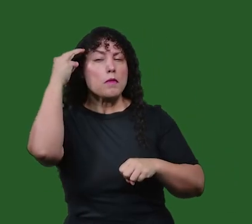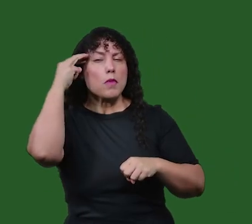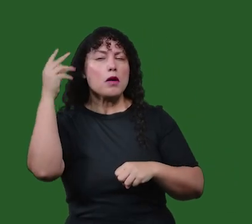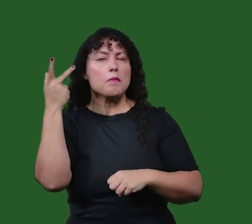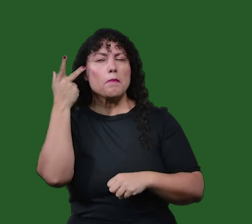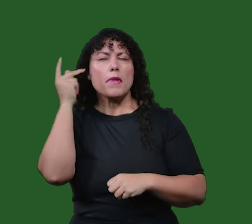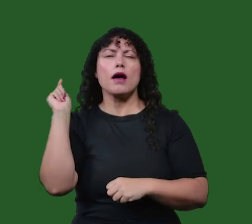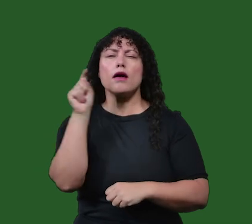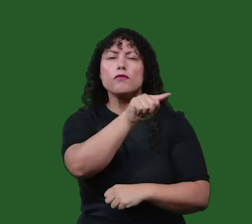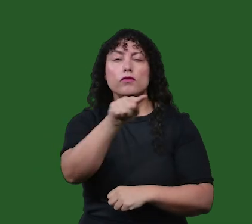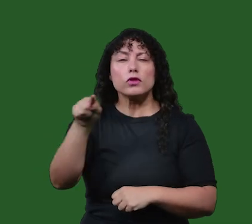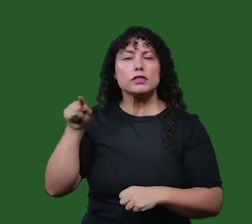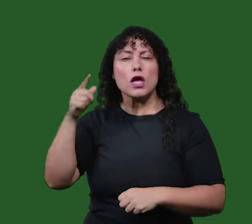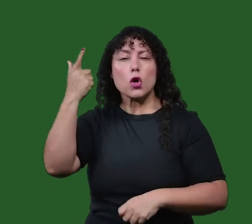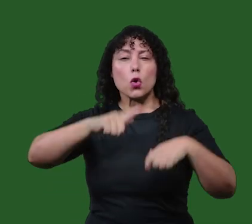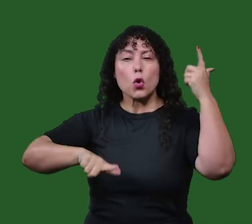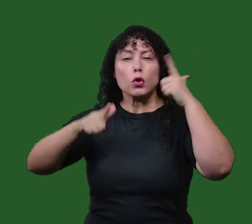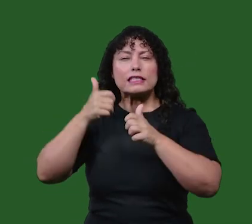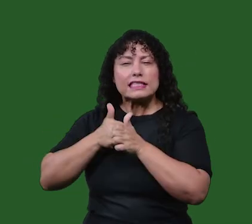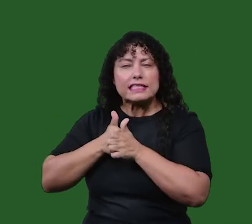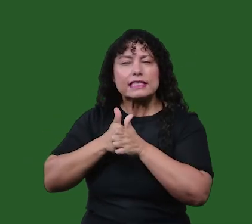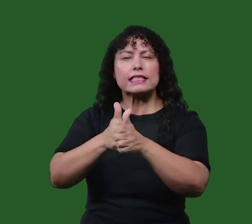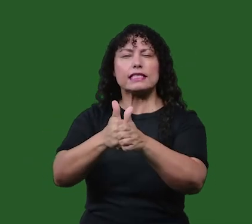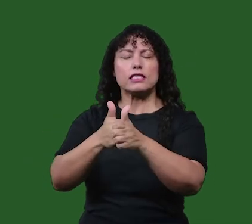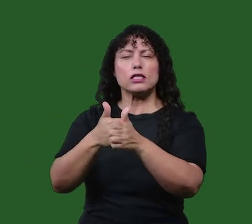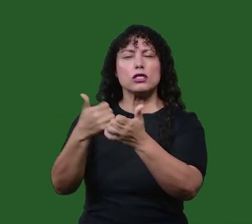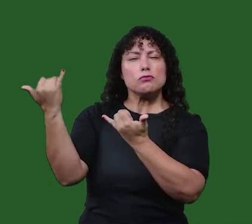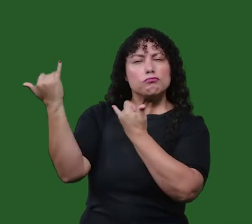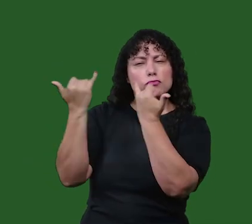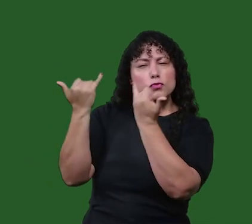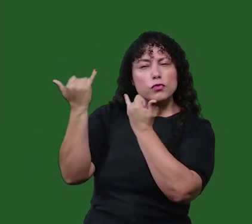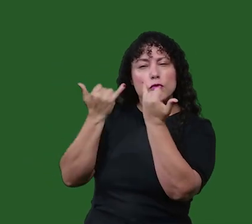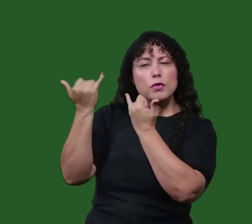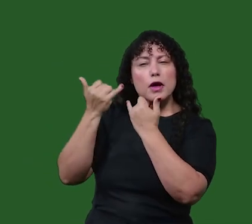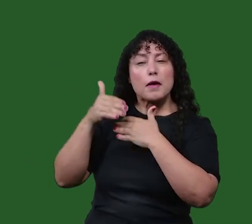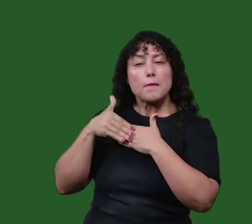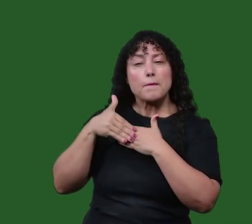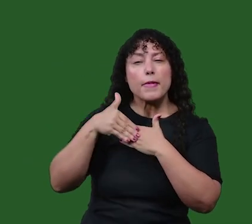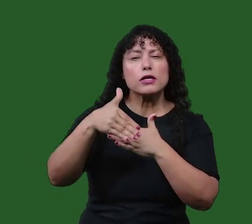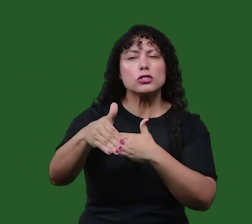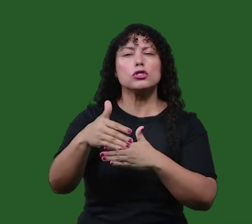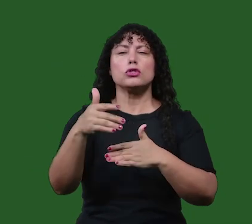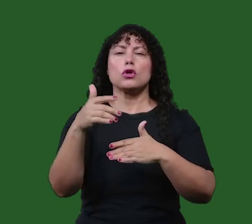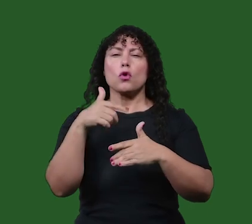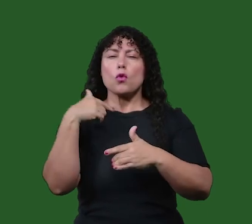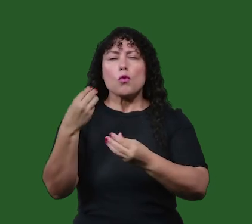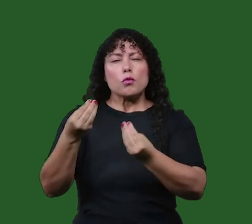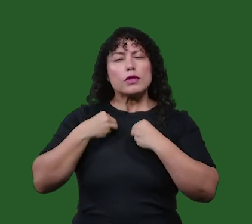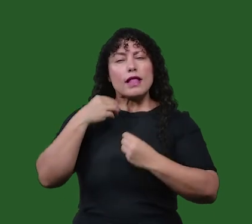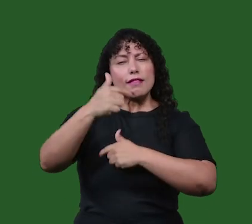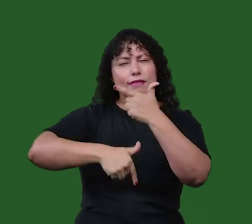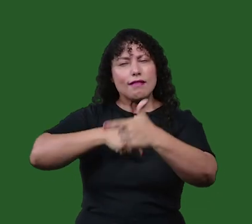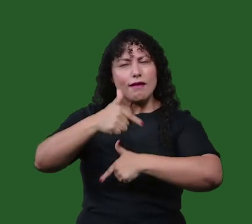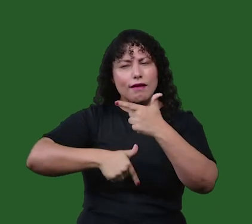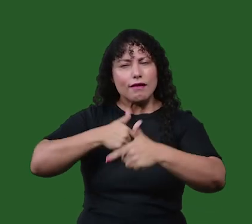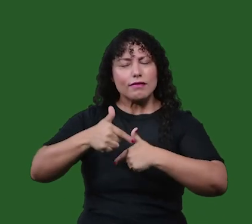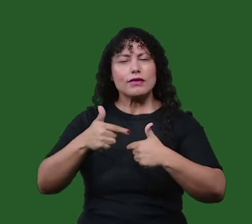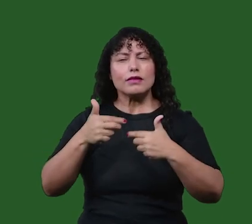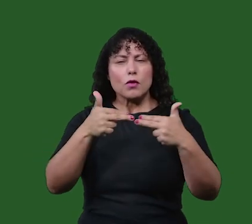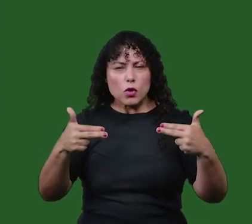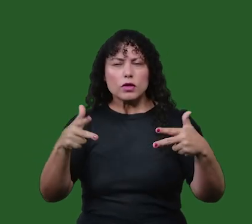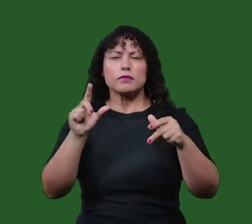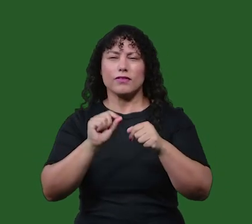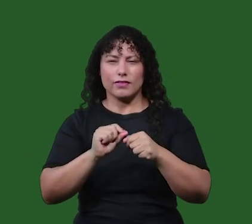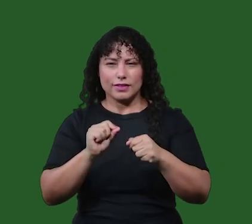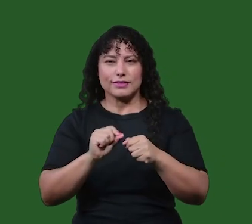memória para que você consiga seguir instruções a partir de uma certa demanda. Então, você